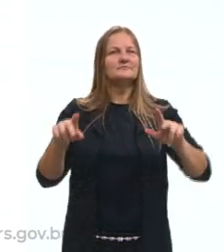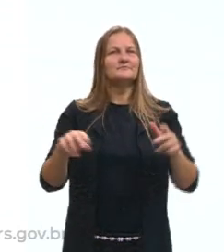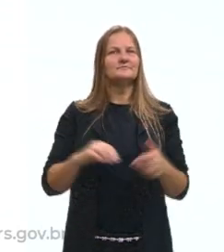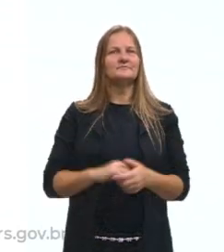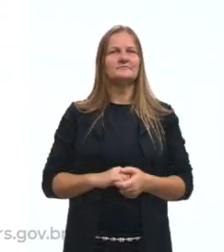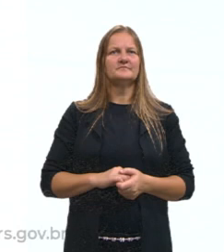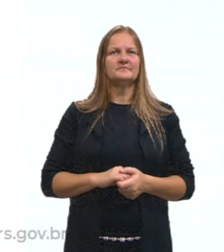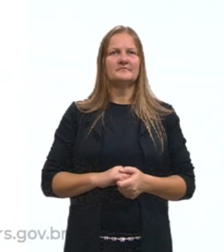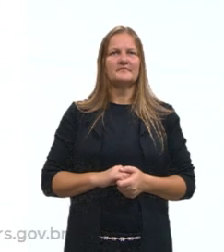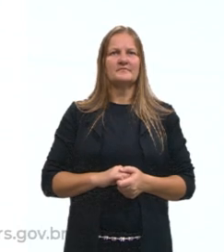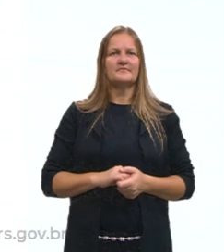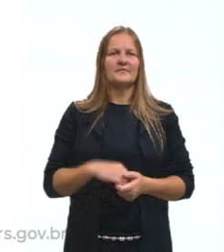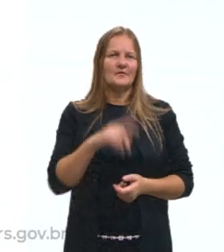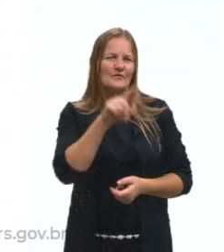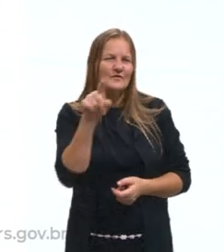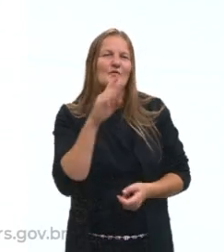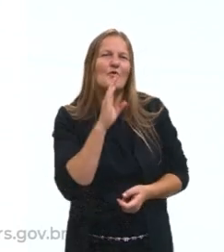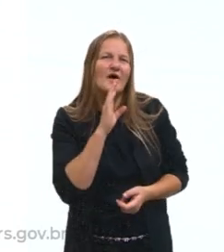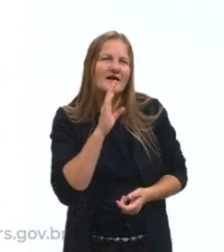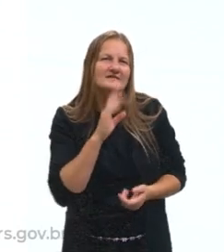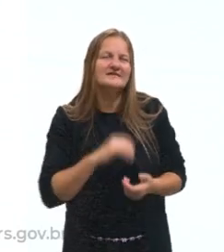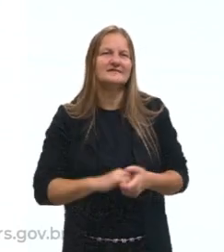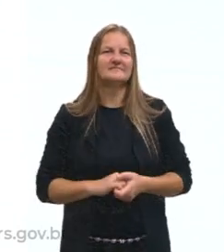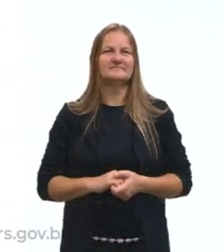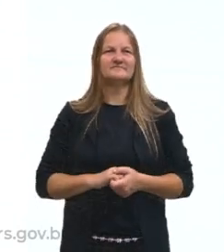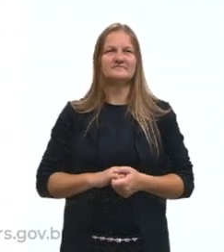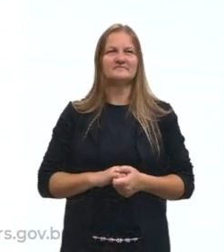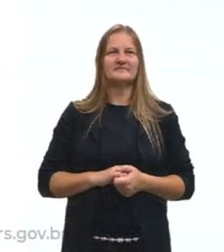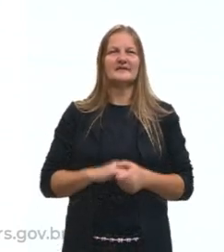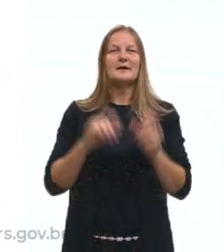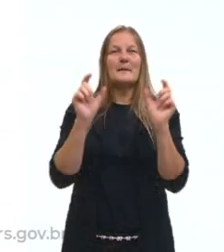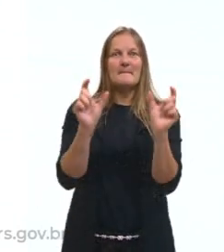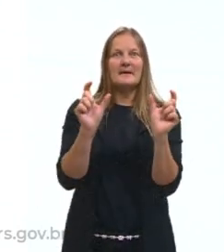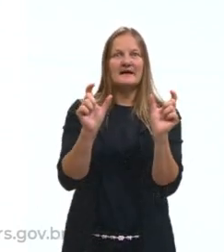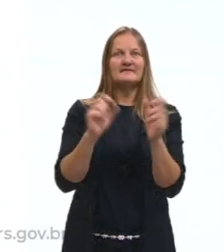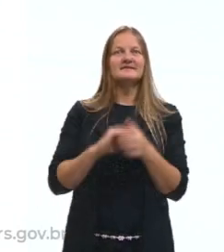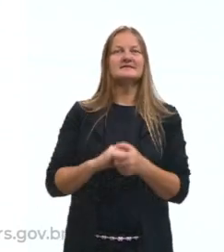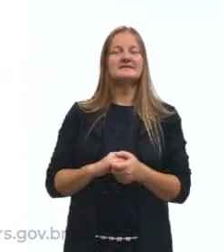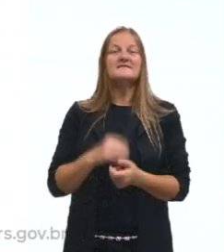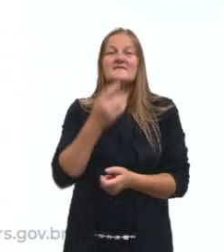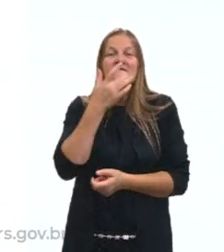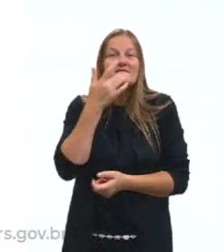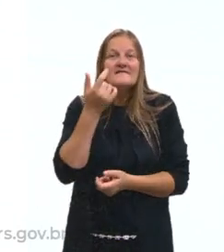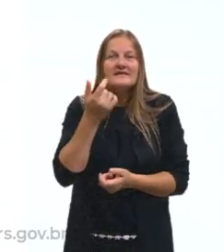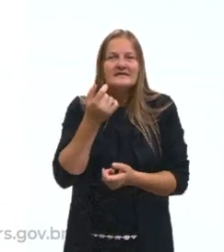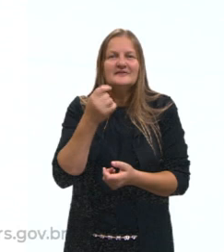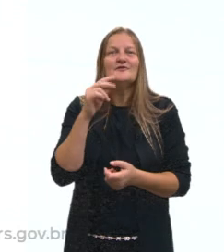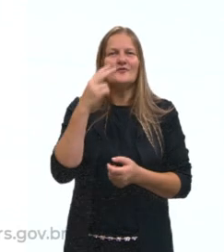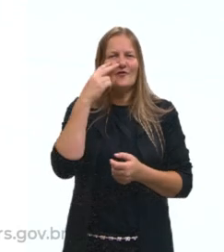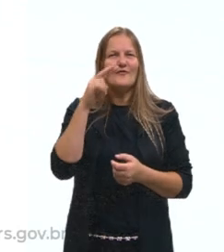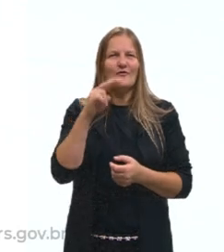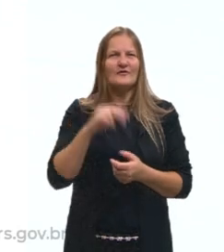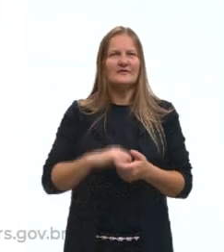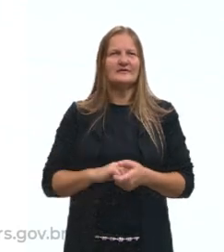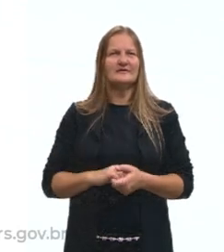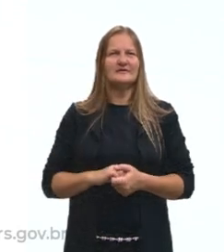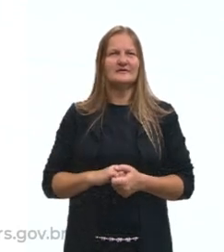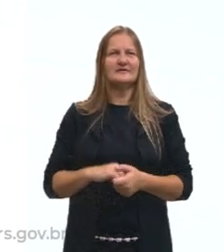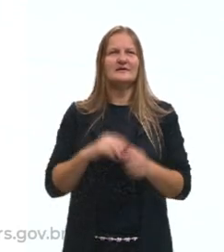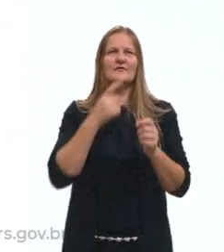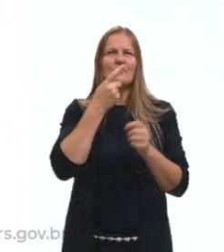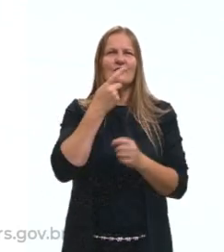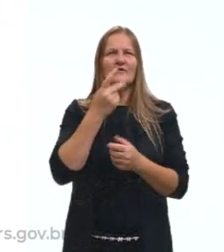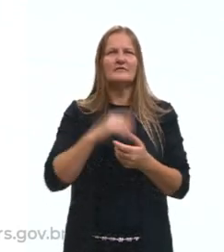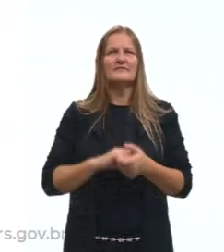talvez vocês as conheçam certo essas palavras Então vão ler e vão